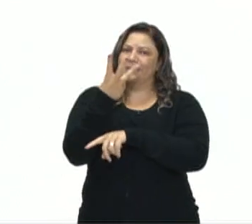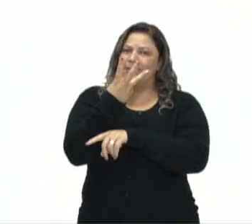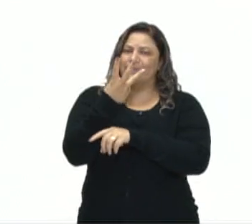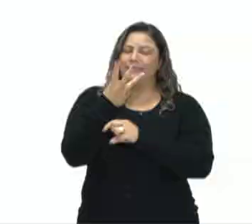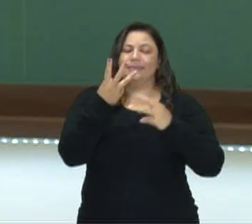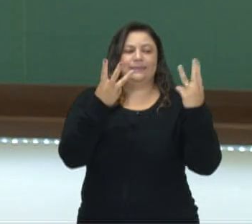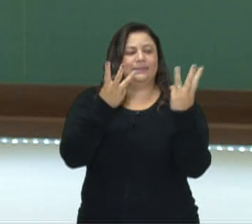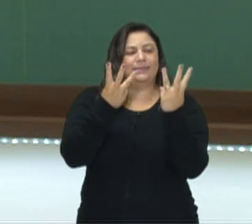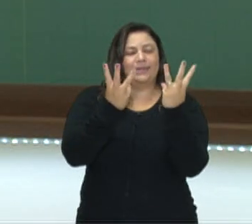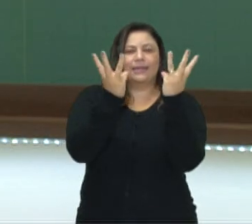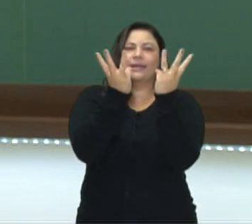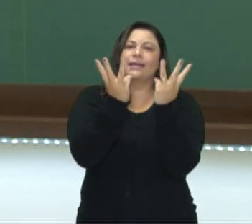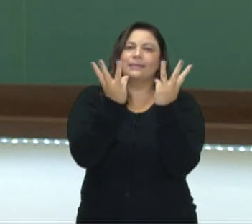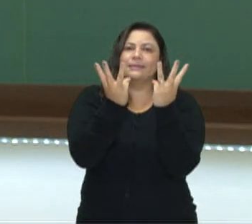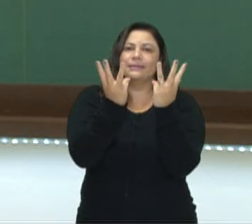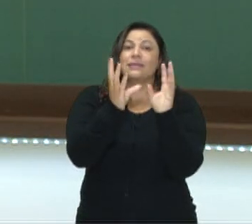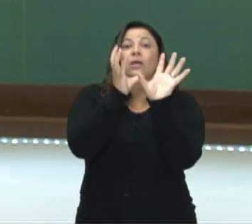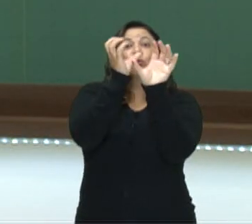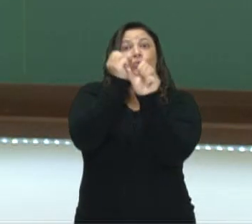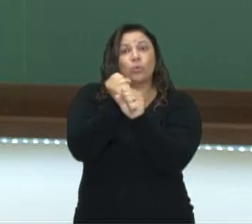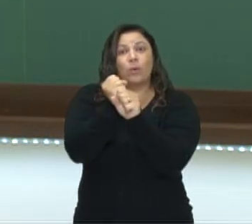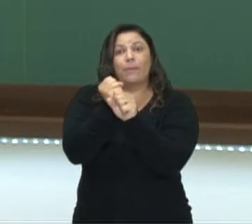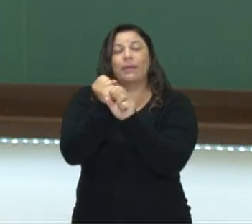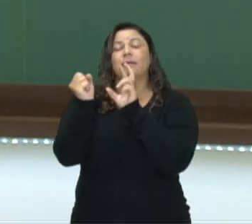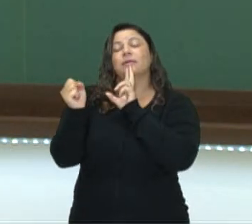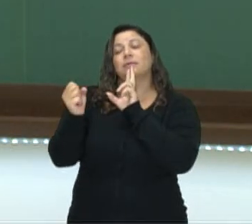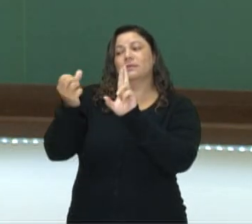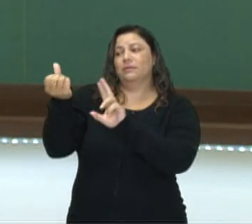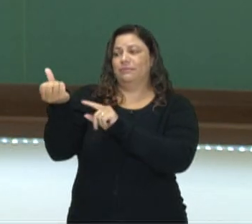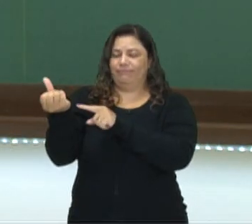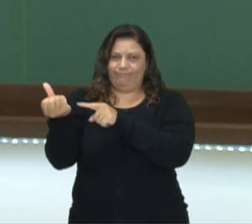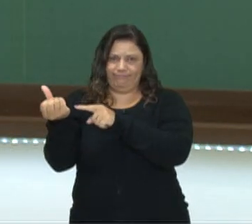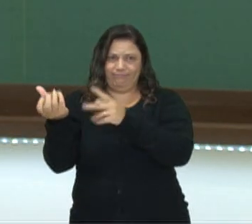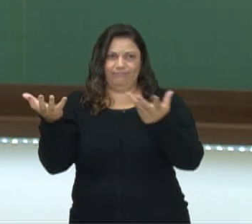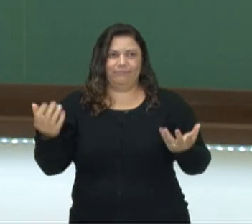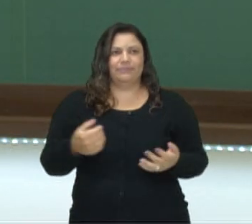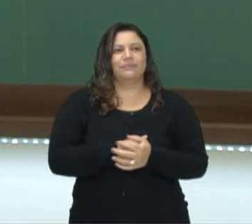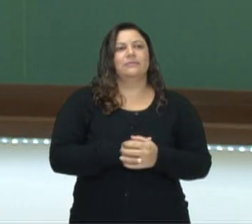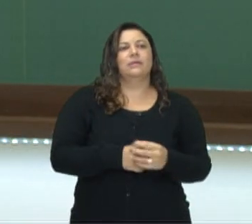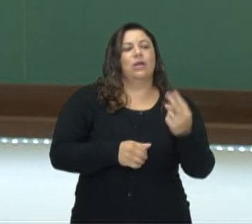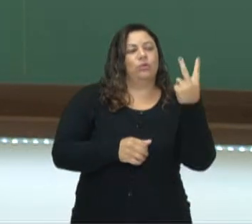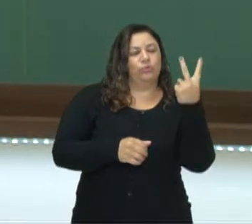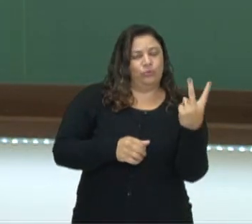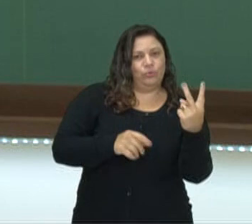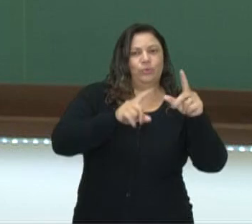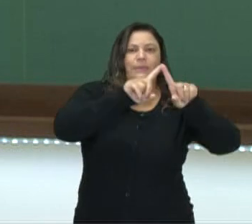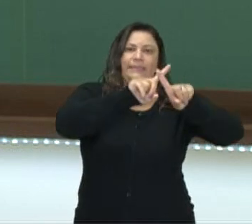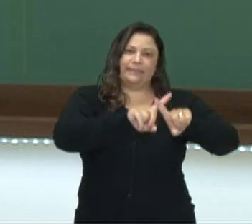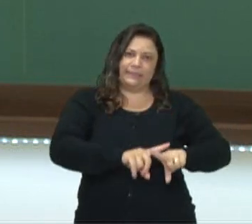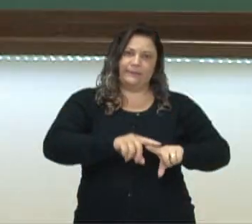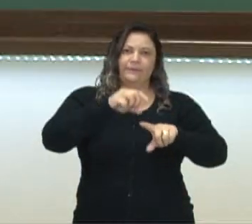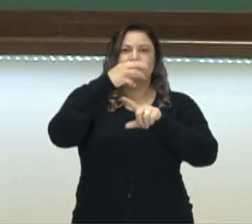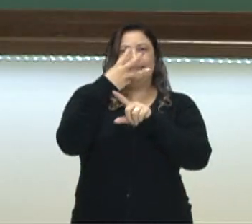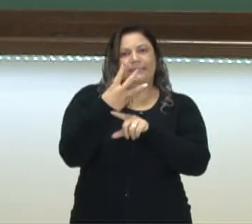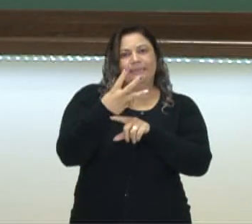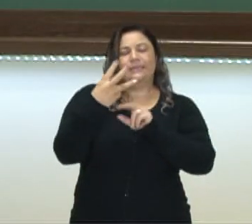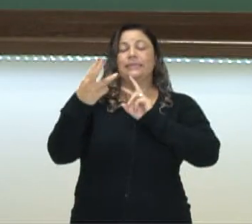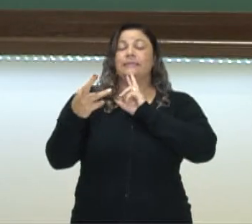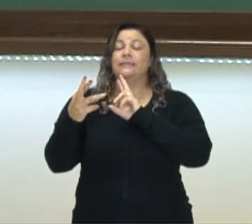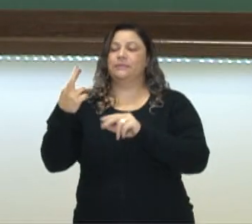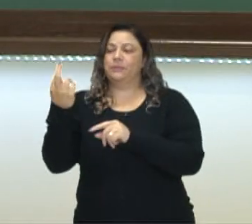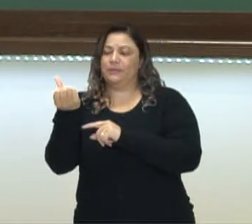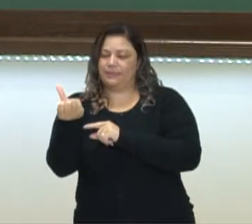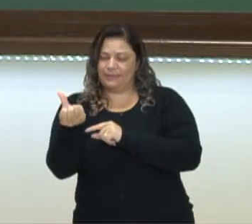se eu fizer 3 mais 3 vai dar 6. Ou seja, se eu fizer 2 vezes o número 3, 6.